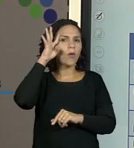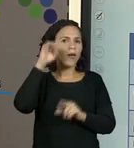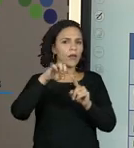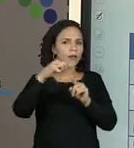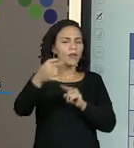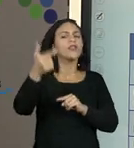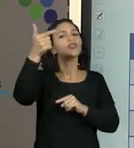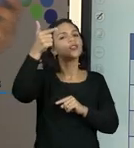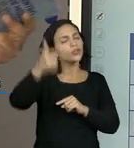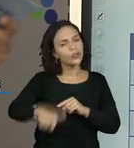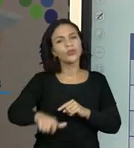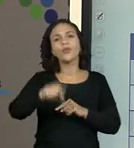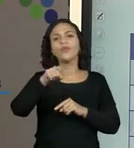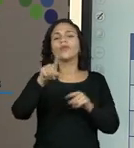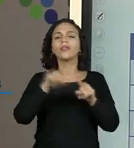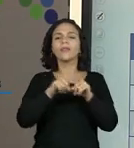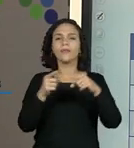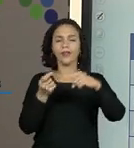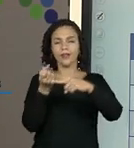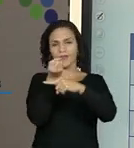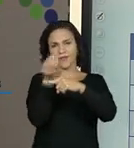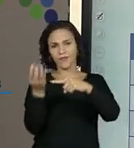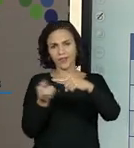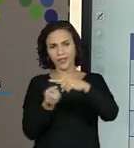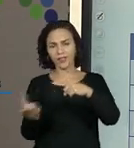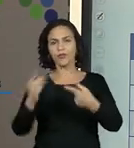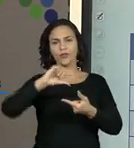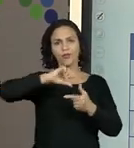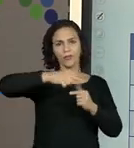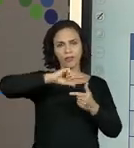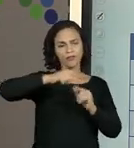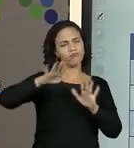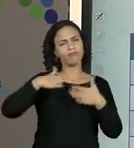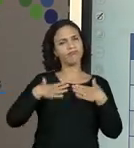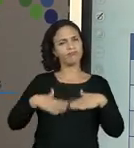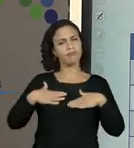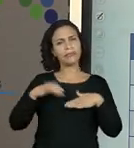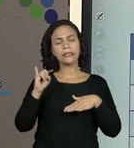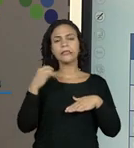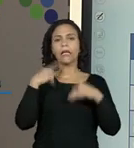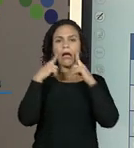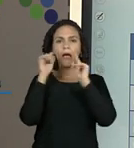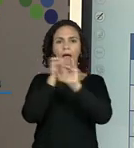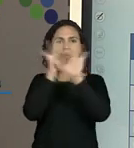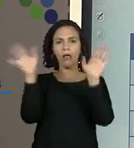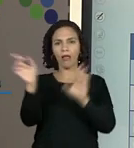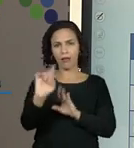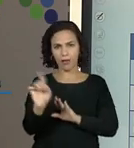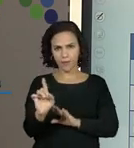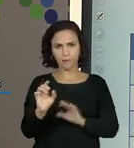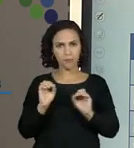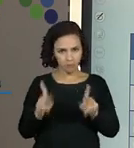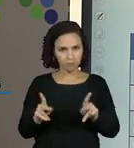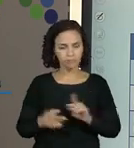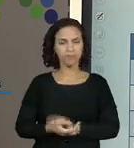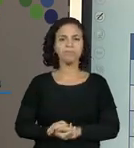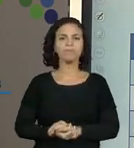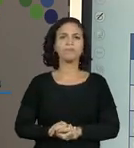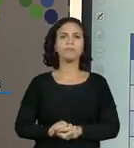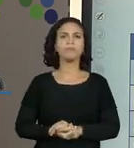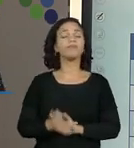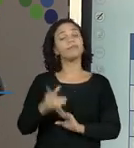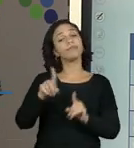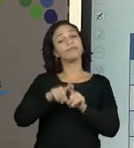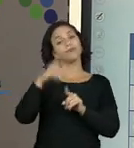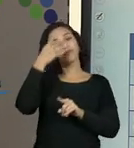falar novamente, né, sobre frações e geometria. Então, fiquem tranquilos se não estiver relembrando do conteúdo, tá bem? E não